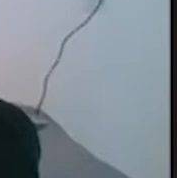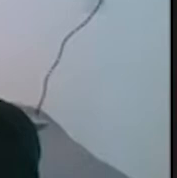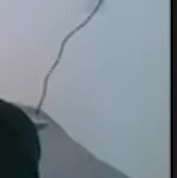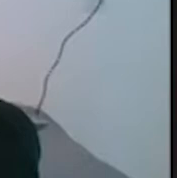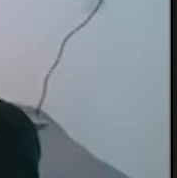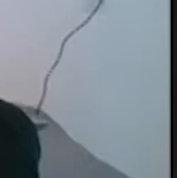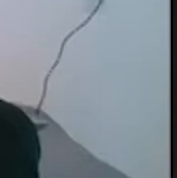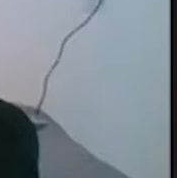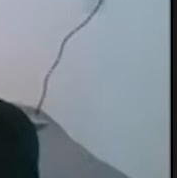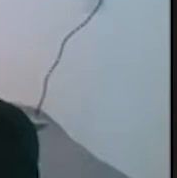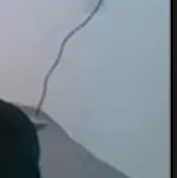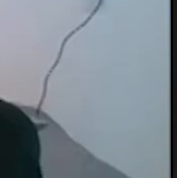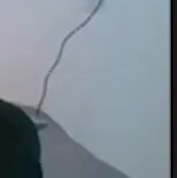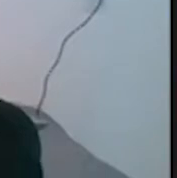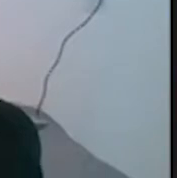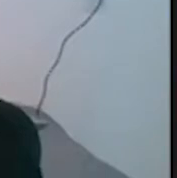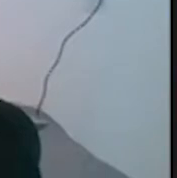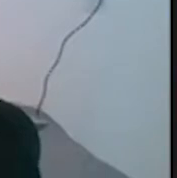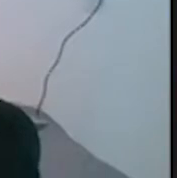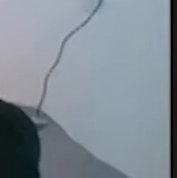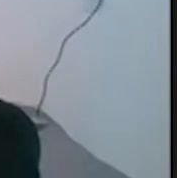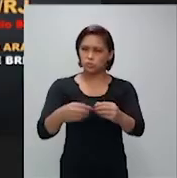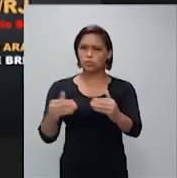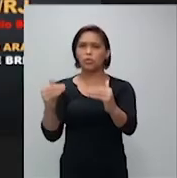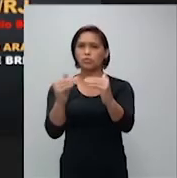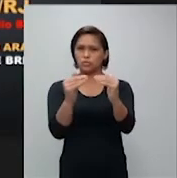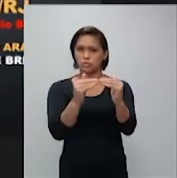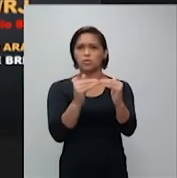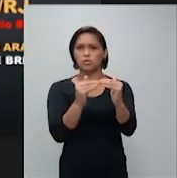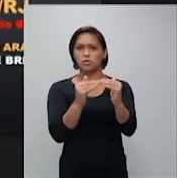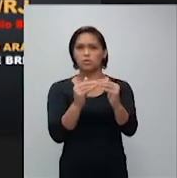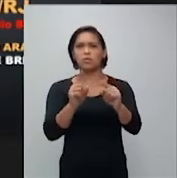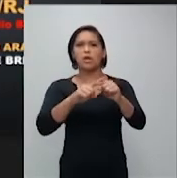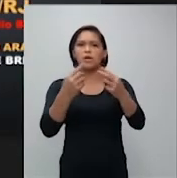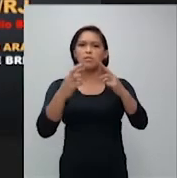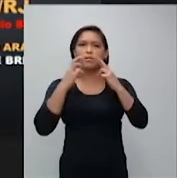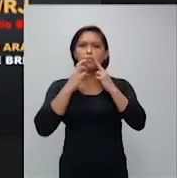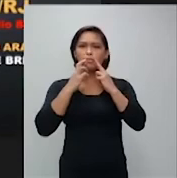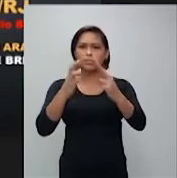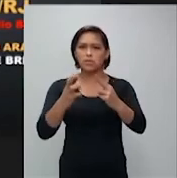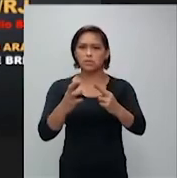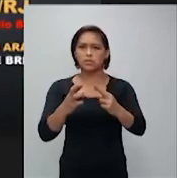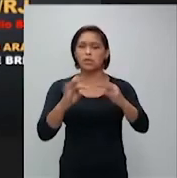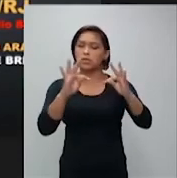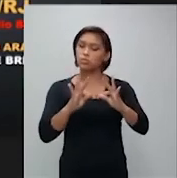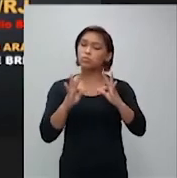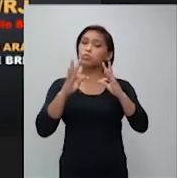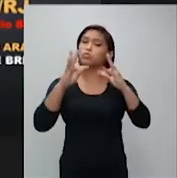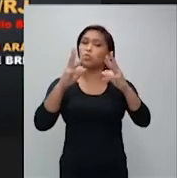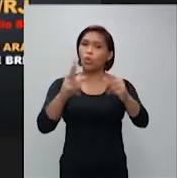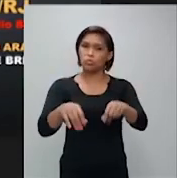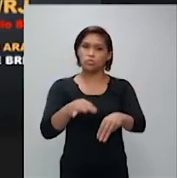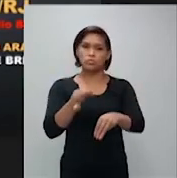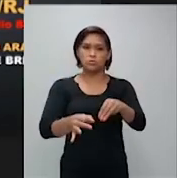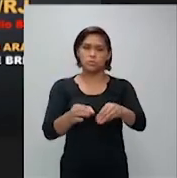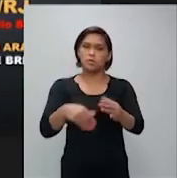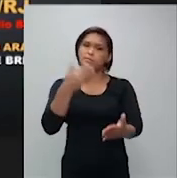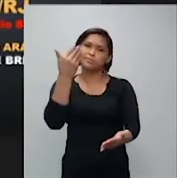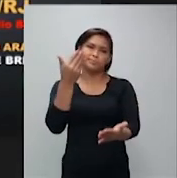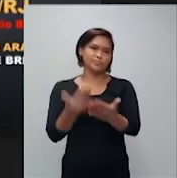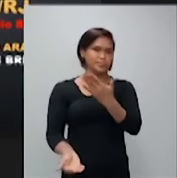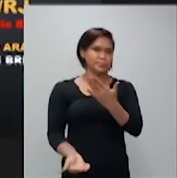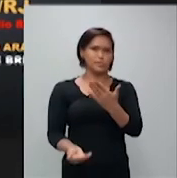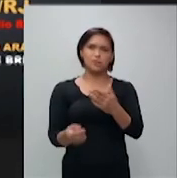em conta que a sentença que condenou a empresa foi mantida pelo Tribunal Estadual, o que demonstra o zelo e a competência na atuação